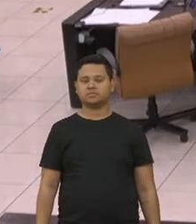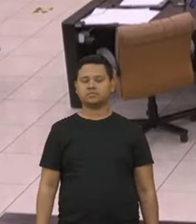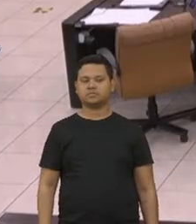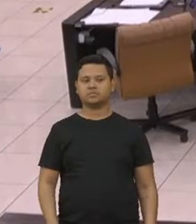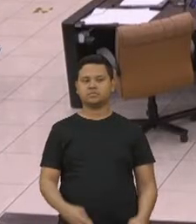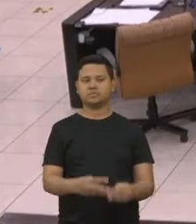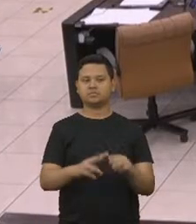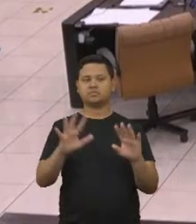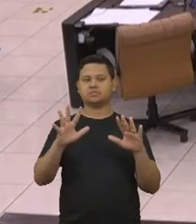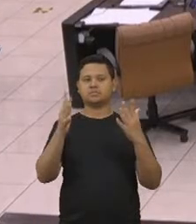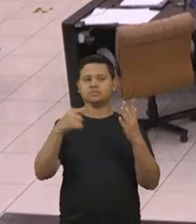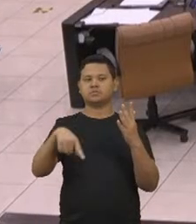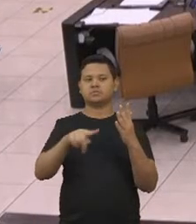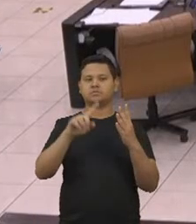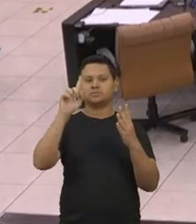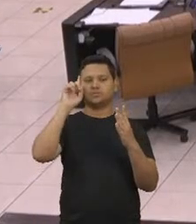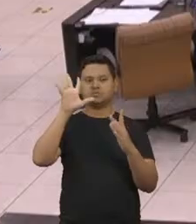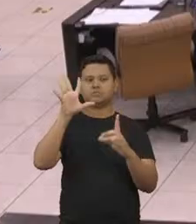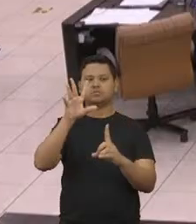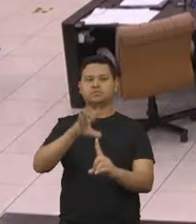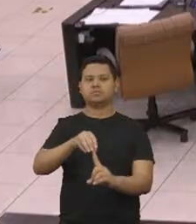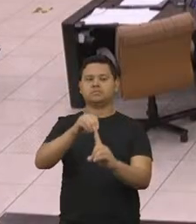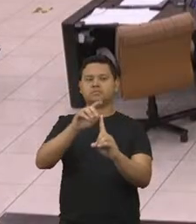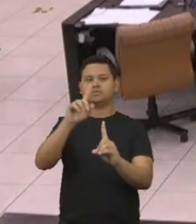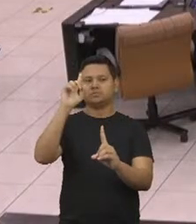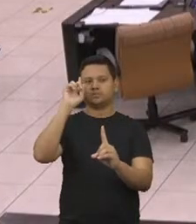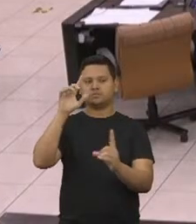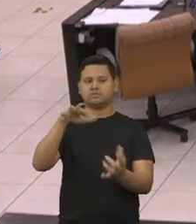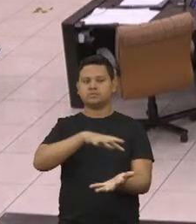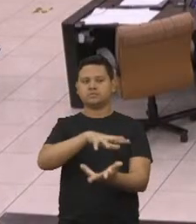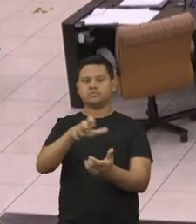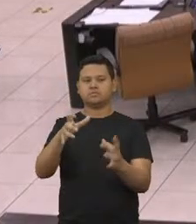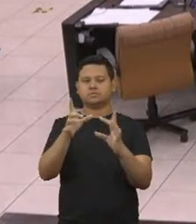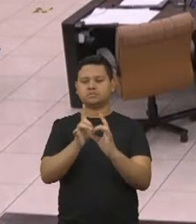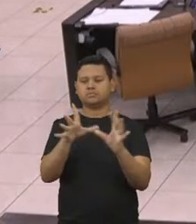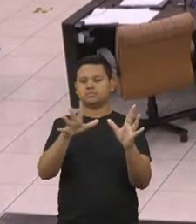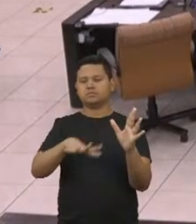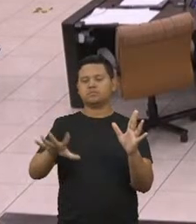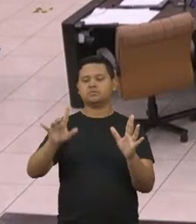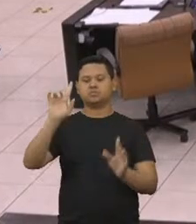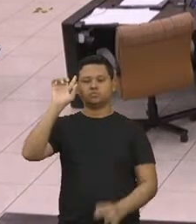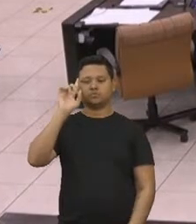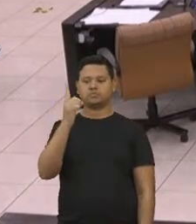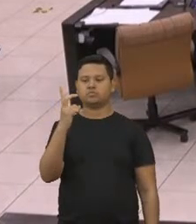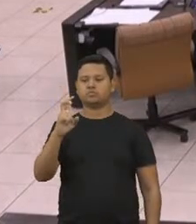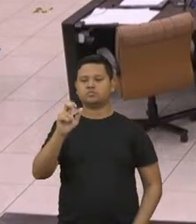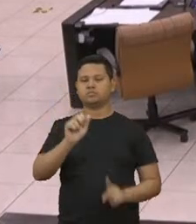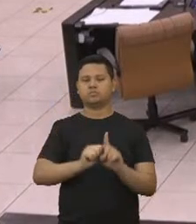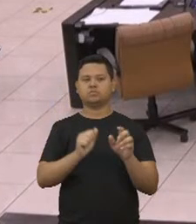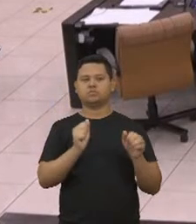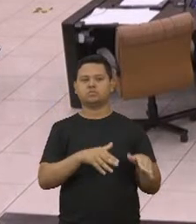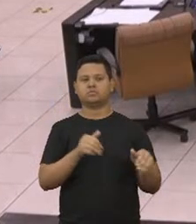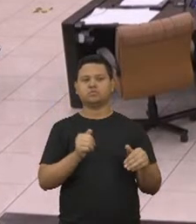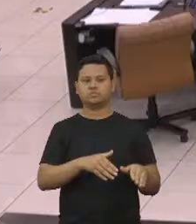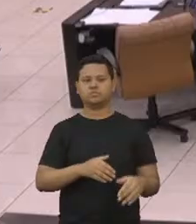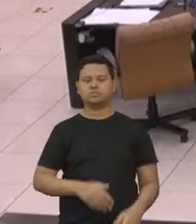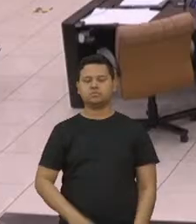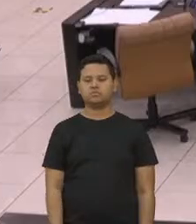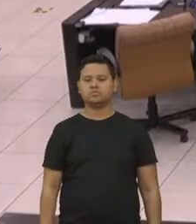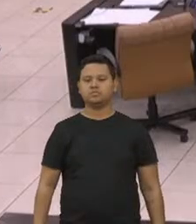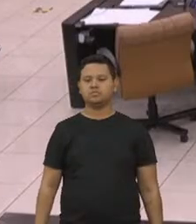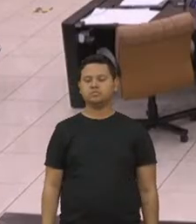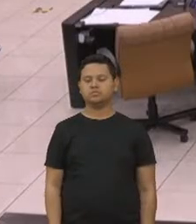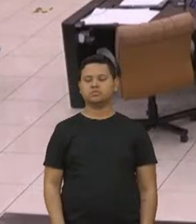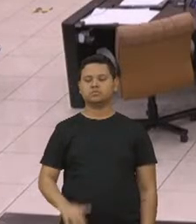Moção congratulatória em referência ao Dia Internacional da Democracia, celebrado em 15 de setembro. A data